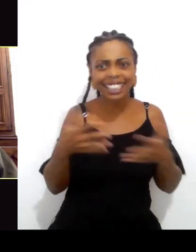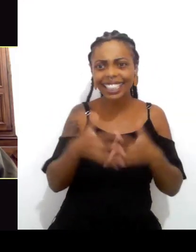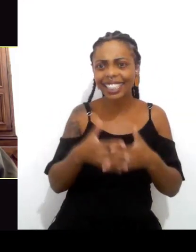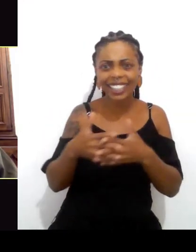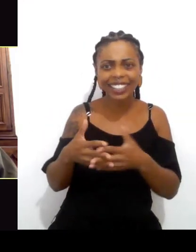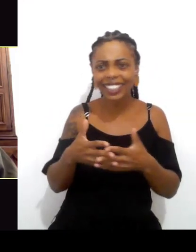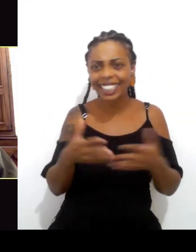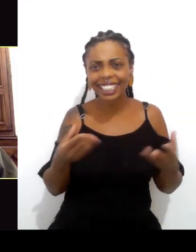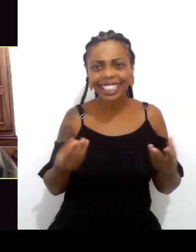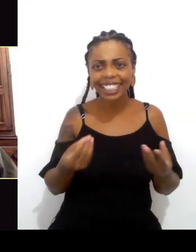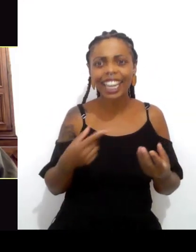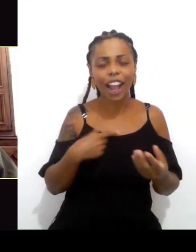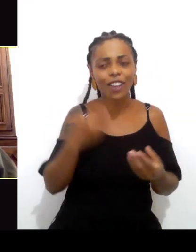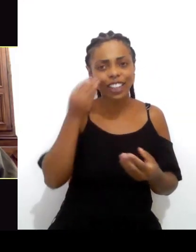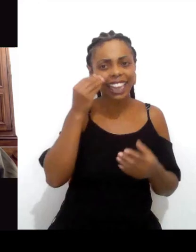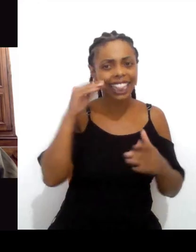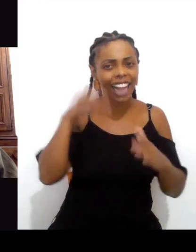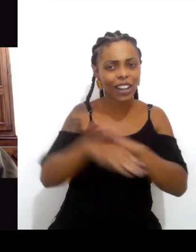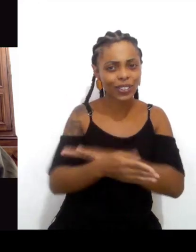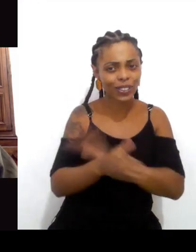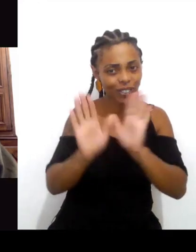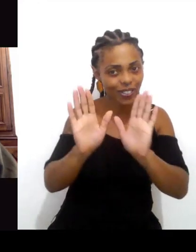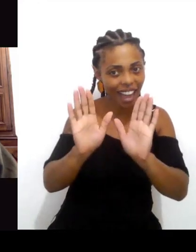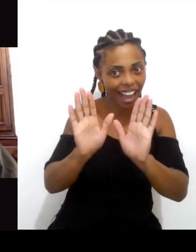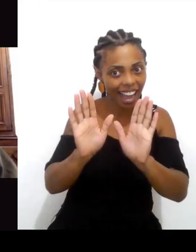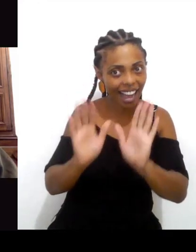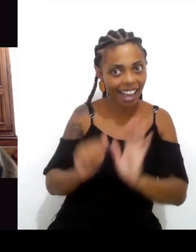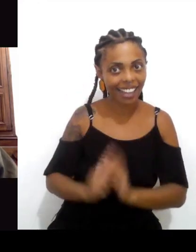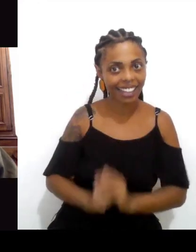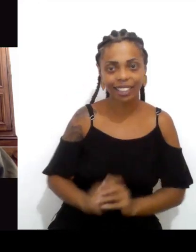eu vou me acostumar não tem problema